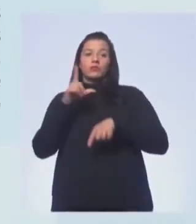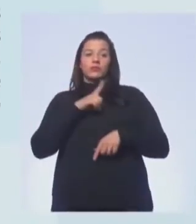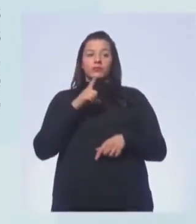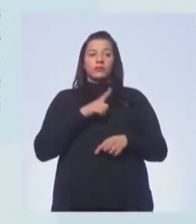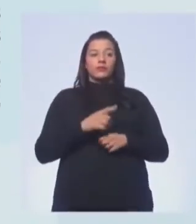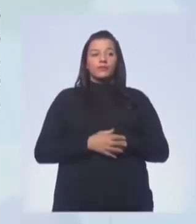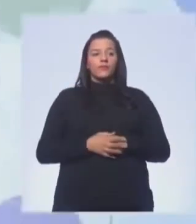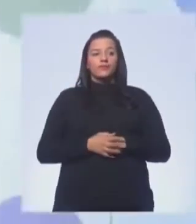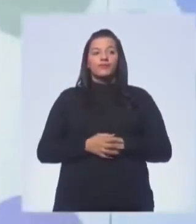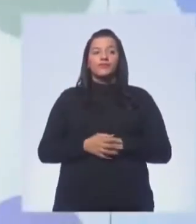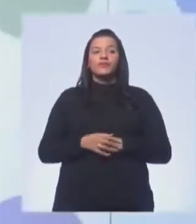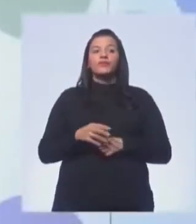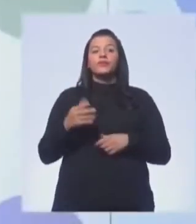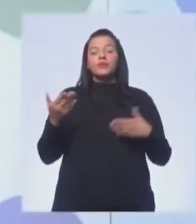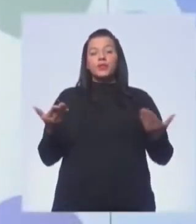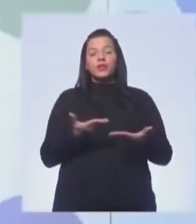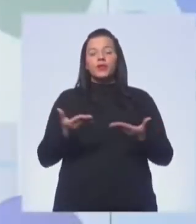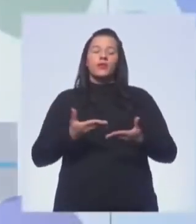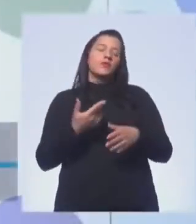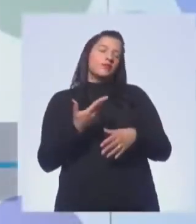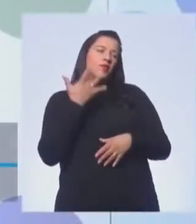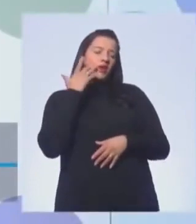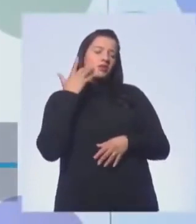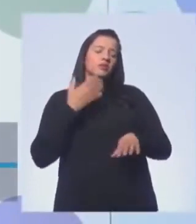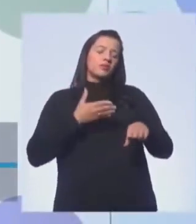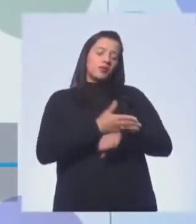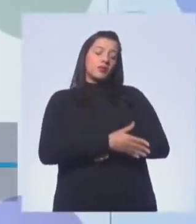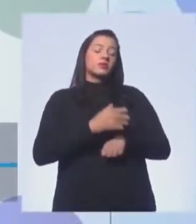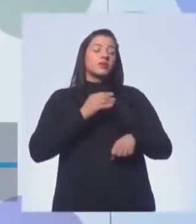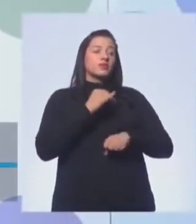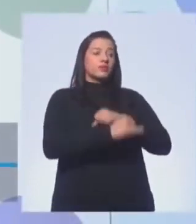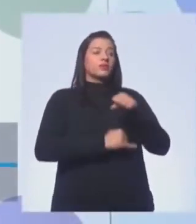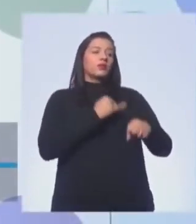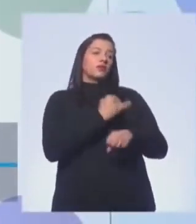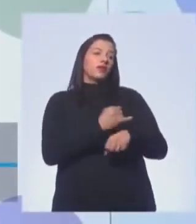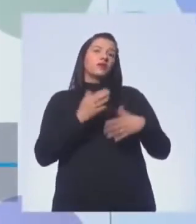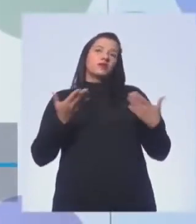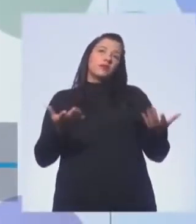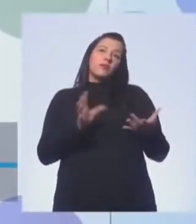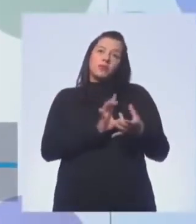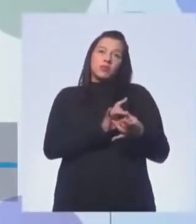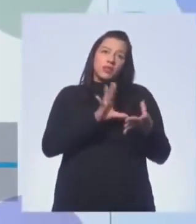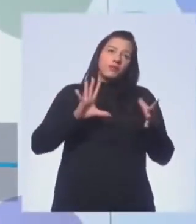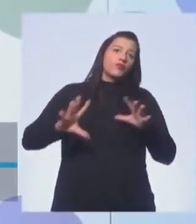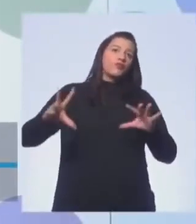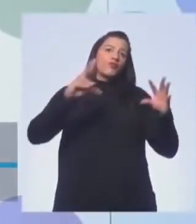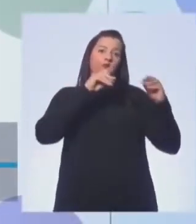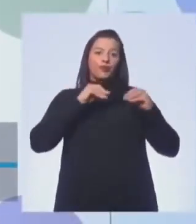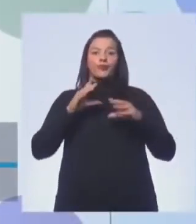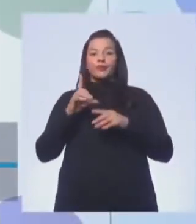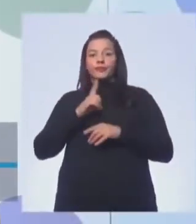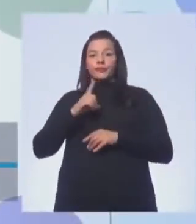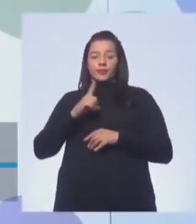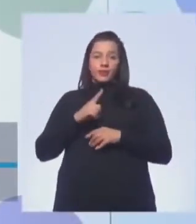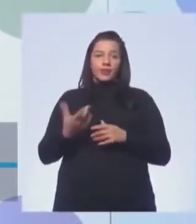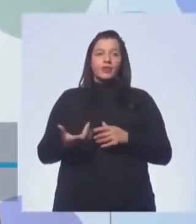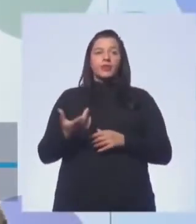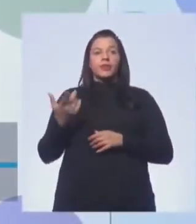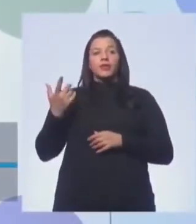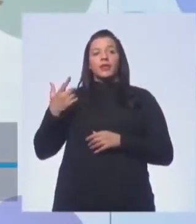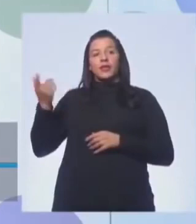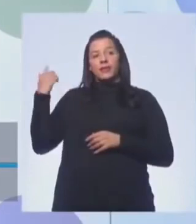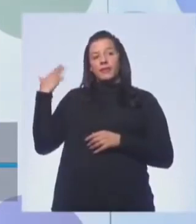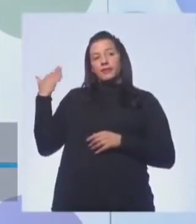acho que é por causa do acesso à internet, né? Tá ficando mais democrático. Sim. Então tem mais gente mesmo indo. Eu morava num sítio